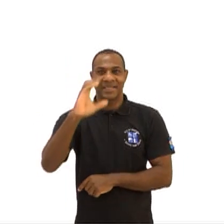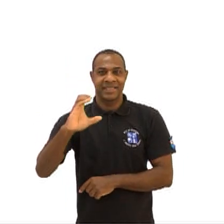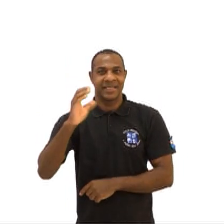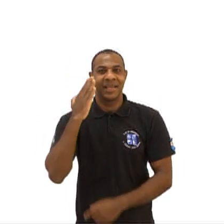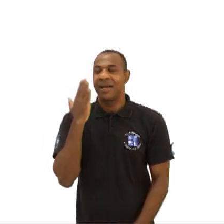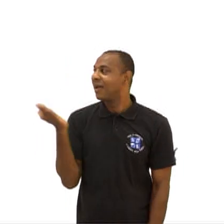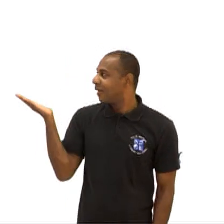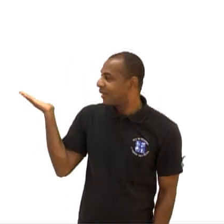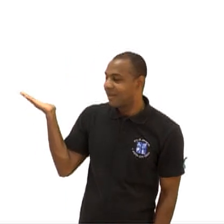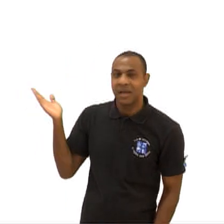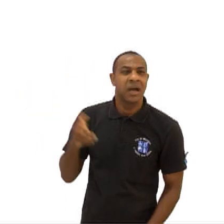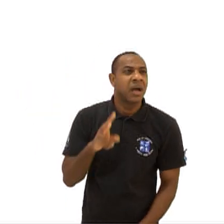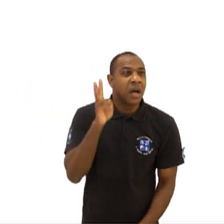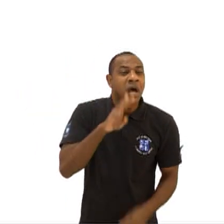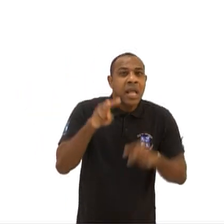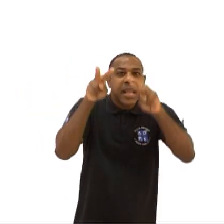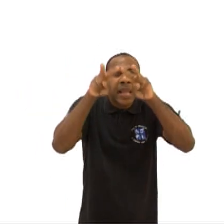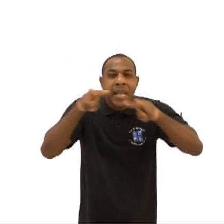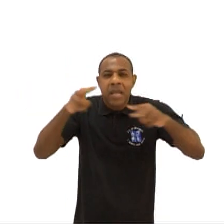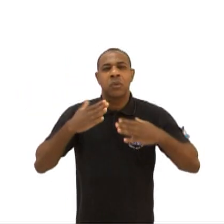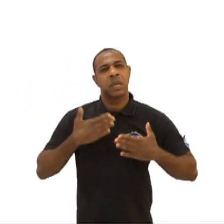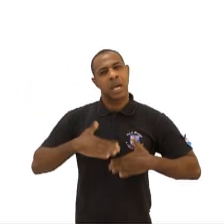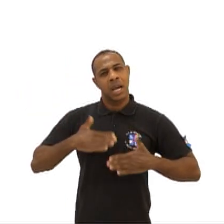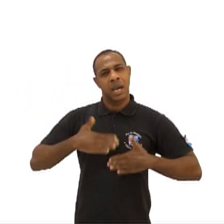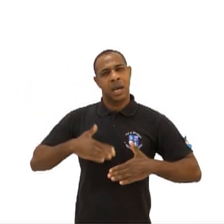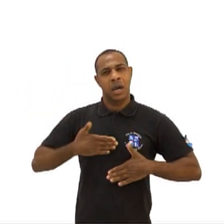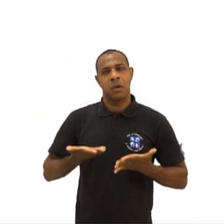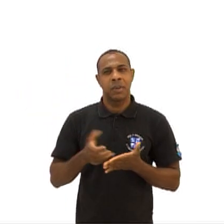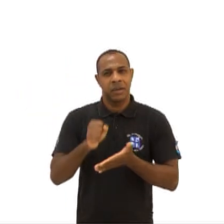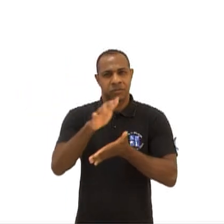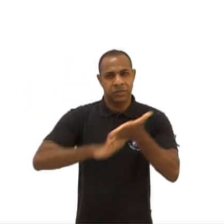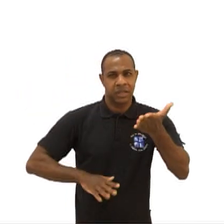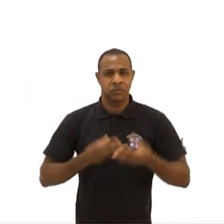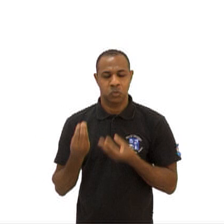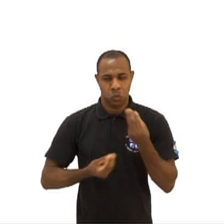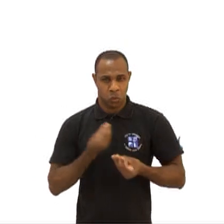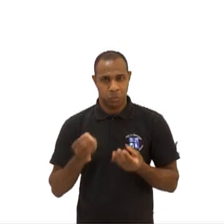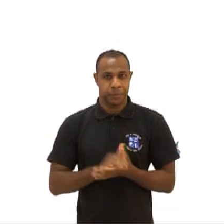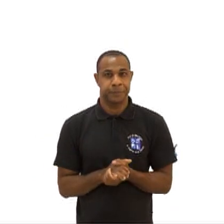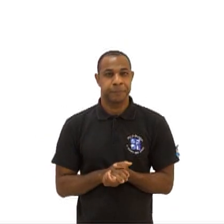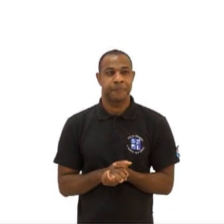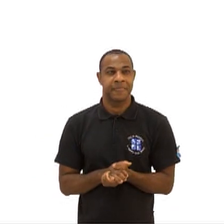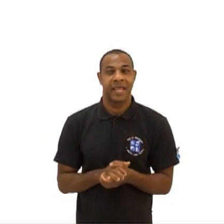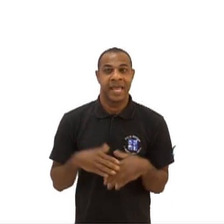façam o seguinte, que leiam com bastante calma os exercícios, ok?